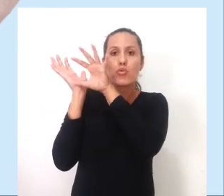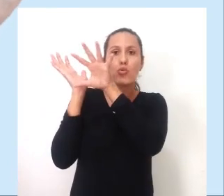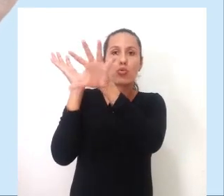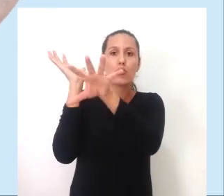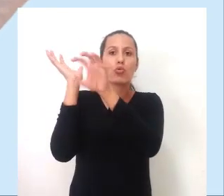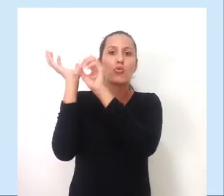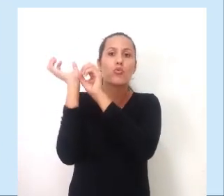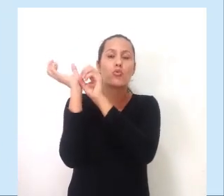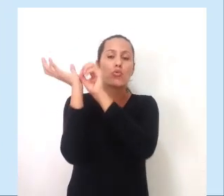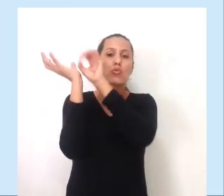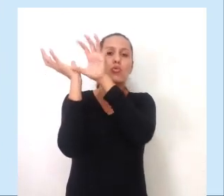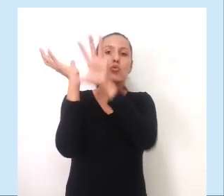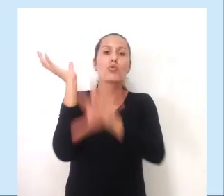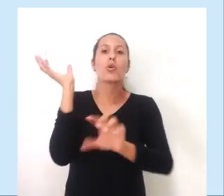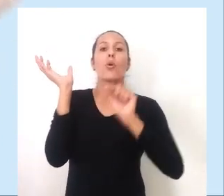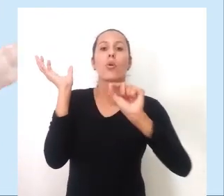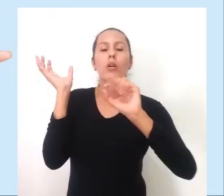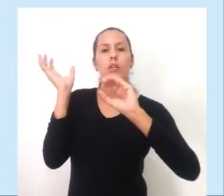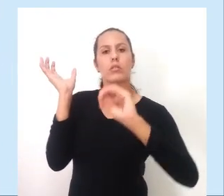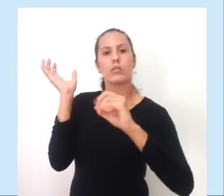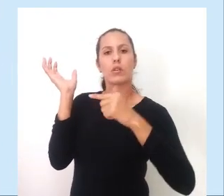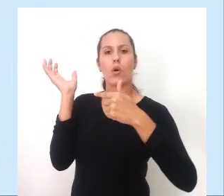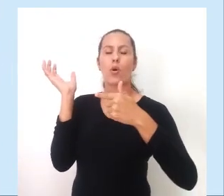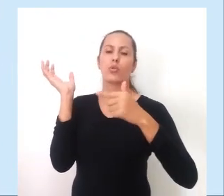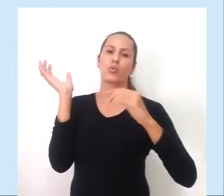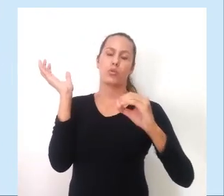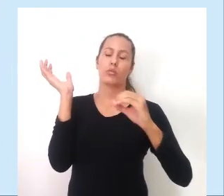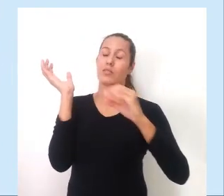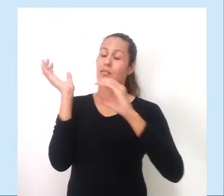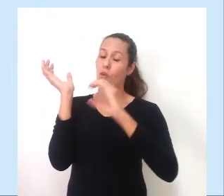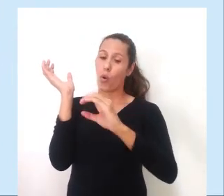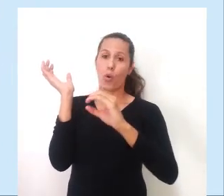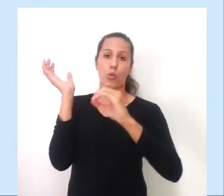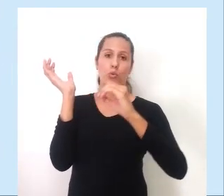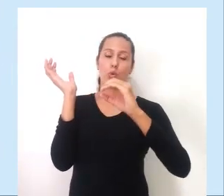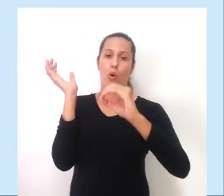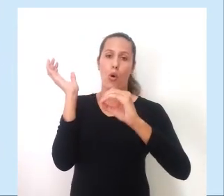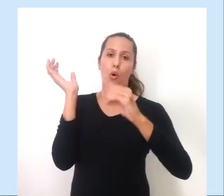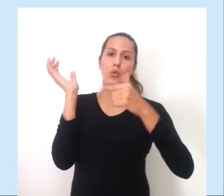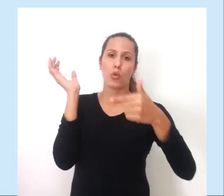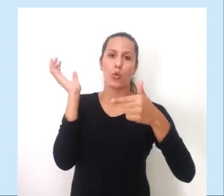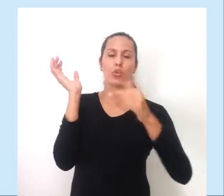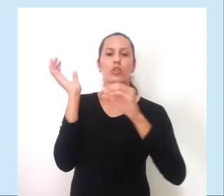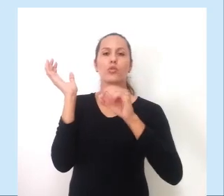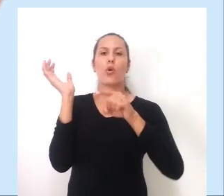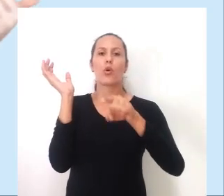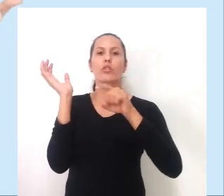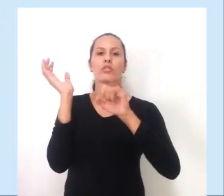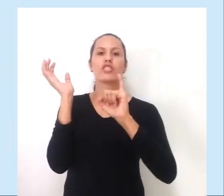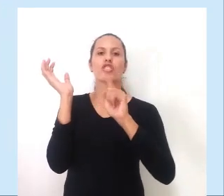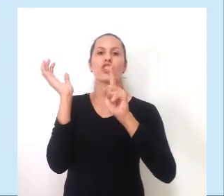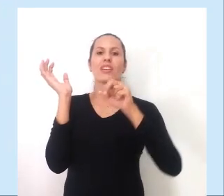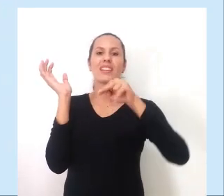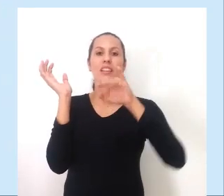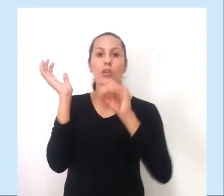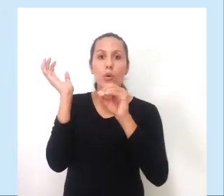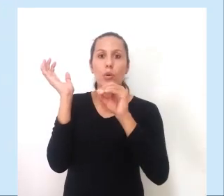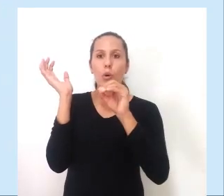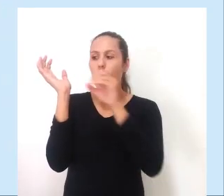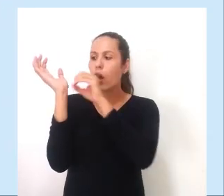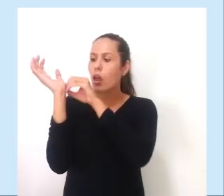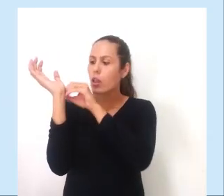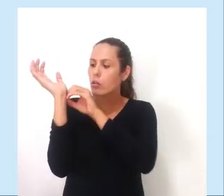na nossa equação, na nossa respiração. Então, sem planta, não tem respiração.